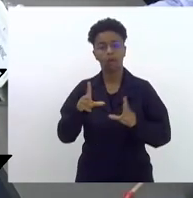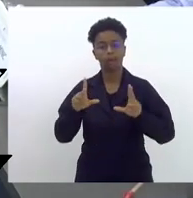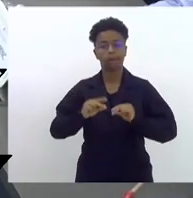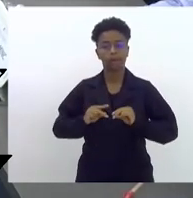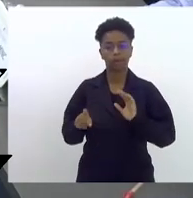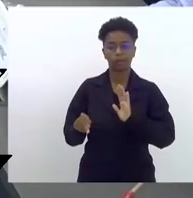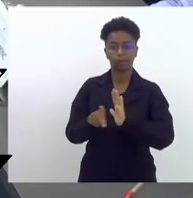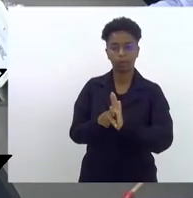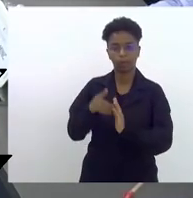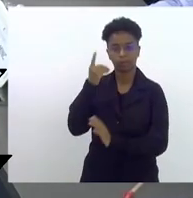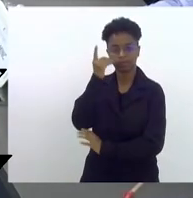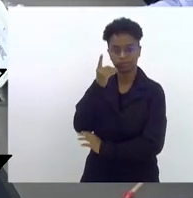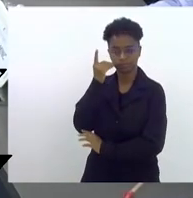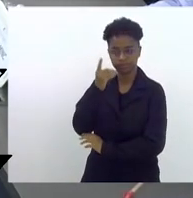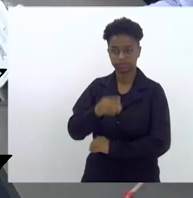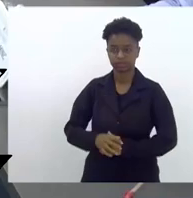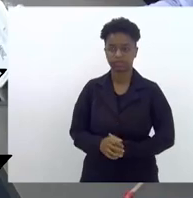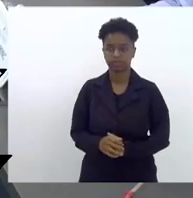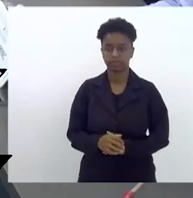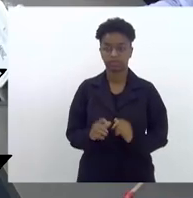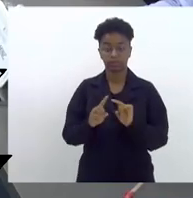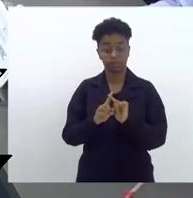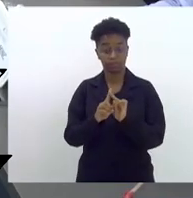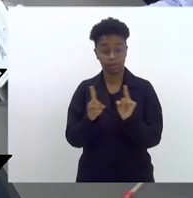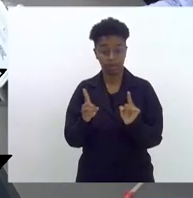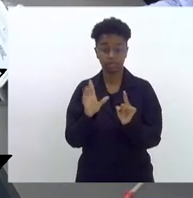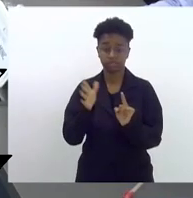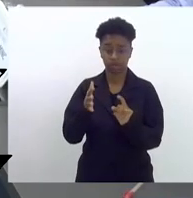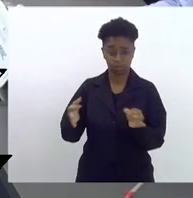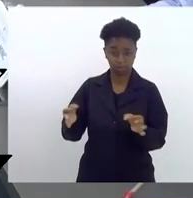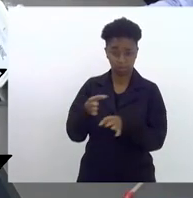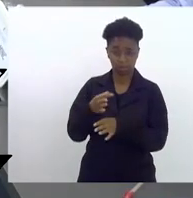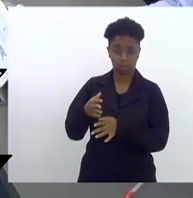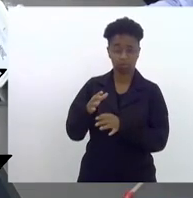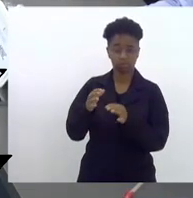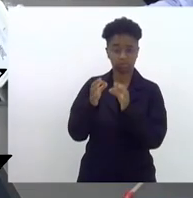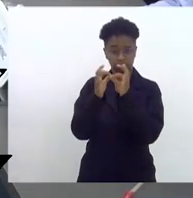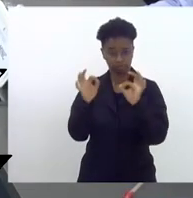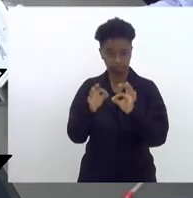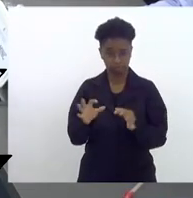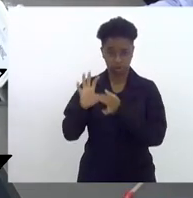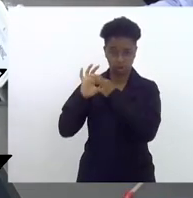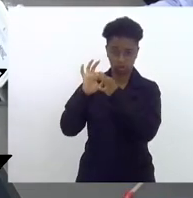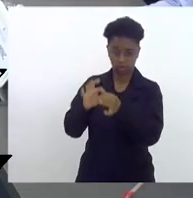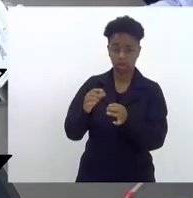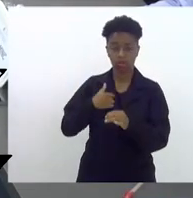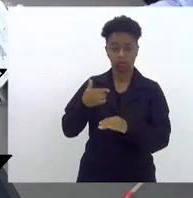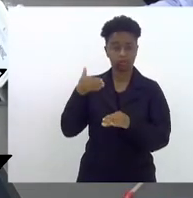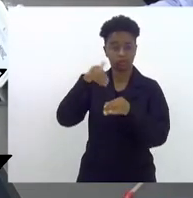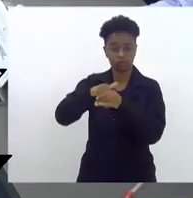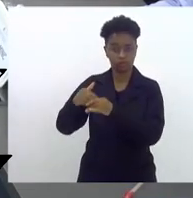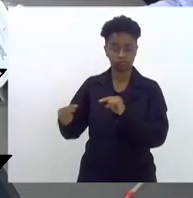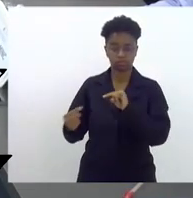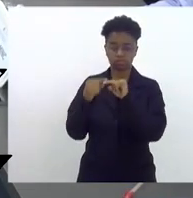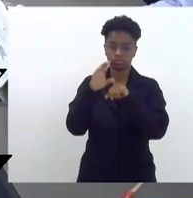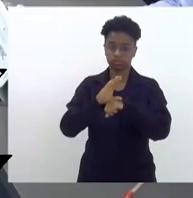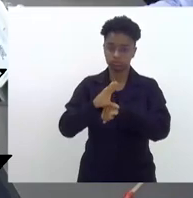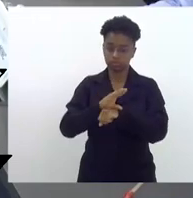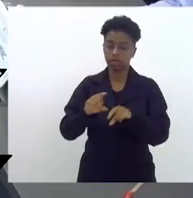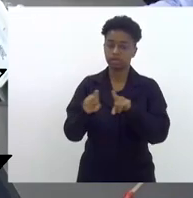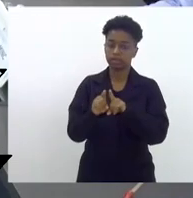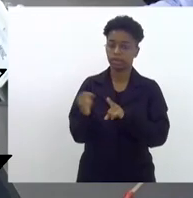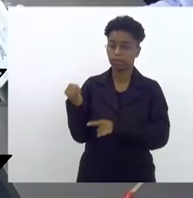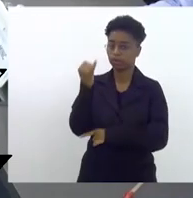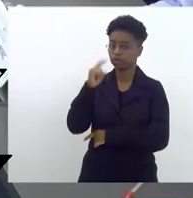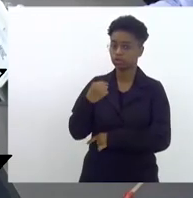do próprio deputado mas feito esse triângulo a pedido do autor meu parecer pela constitucionalidade e importante a gente